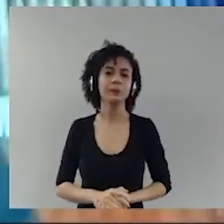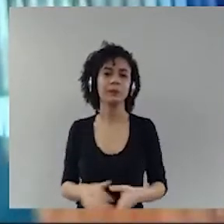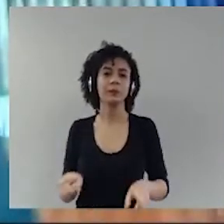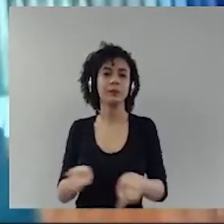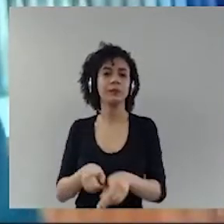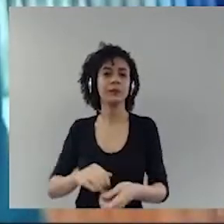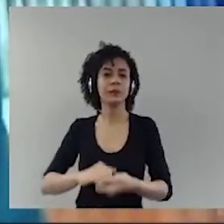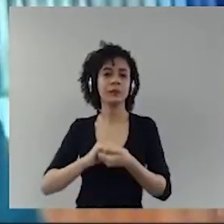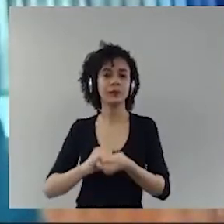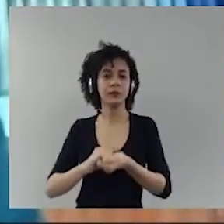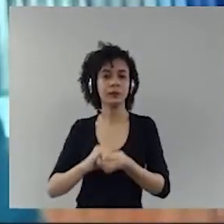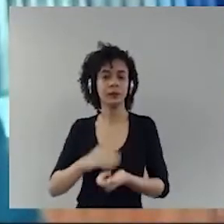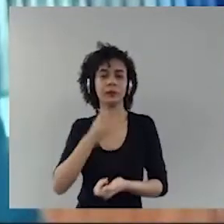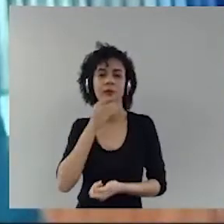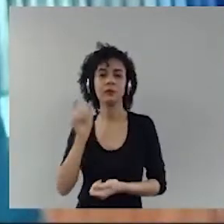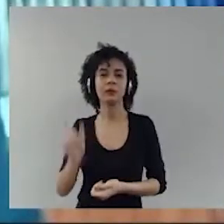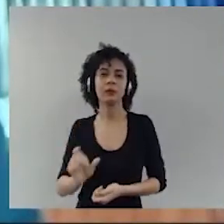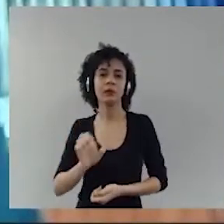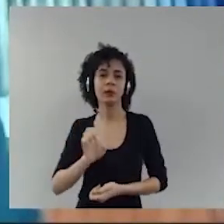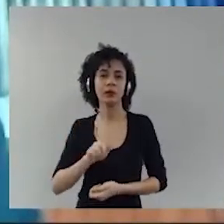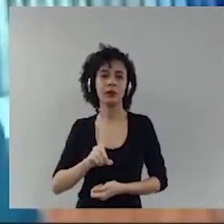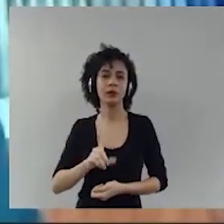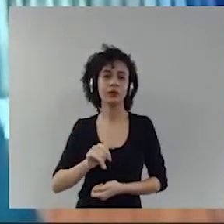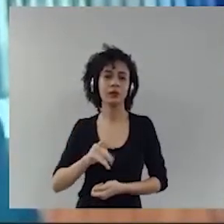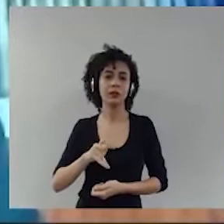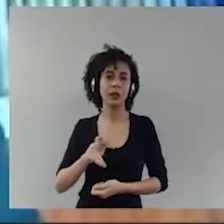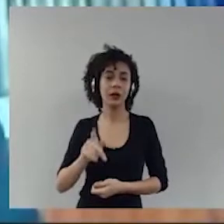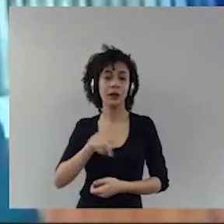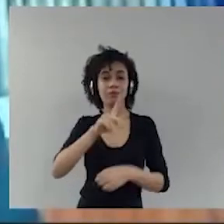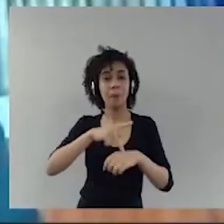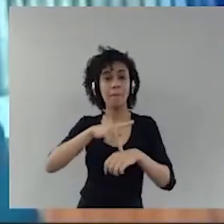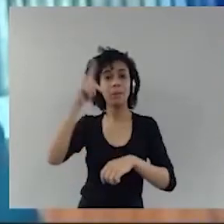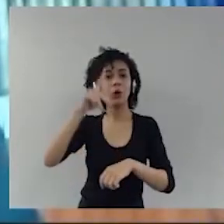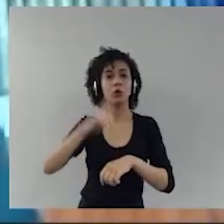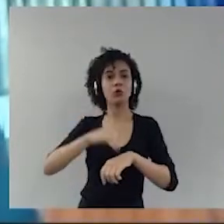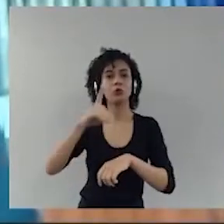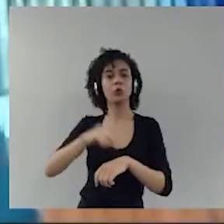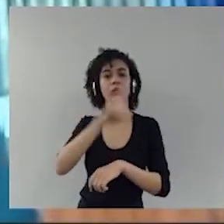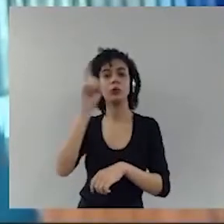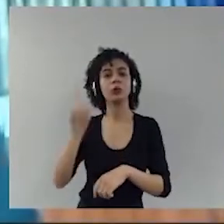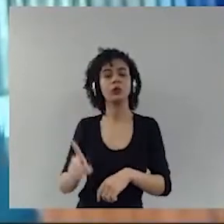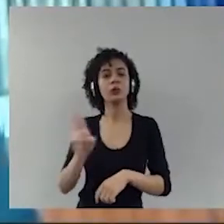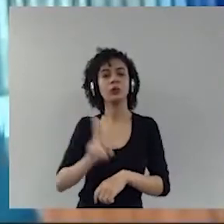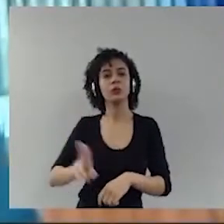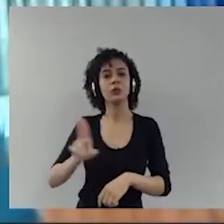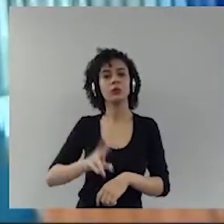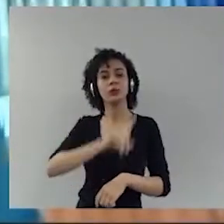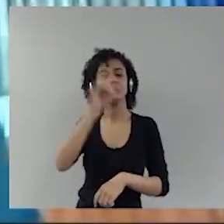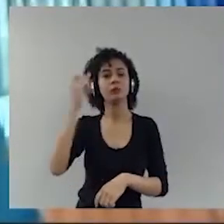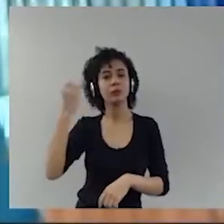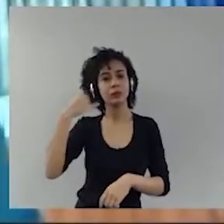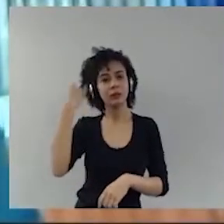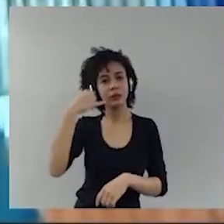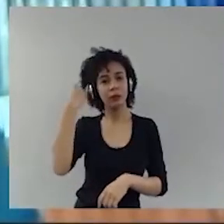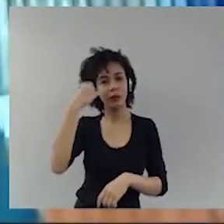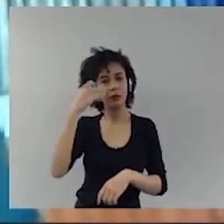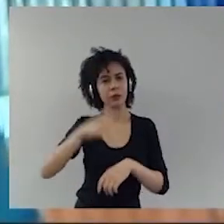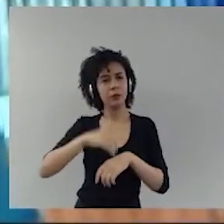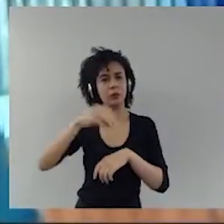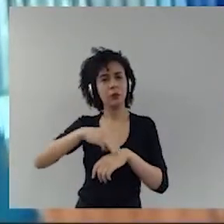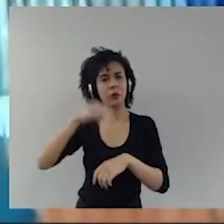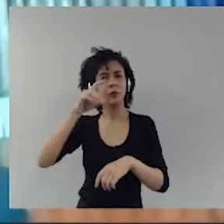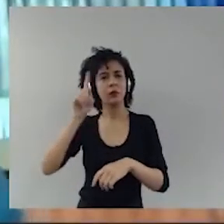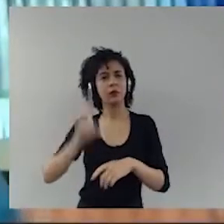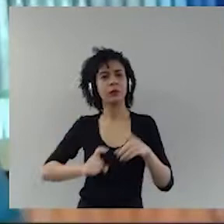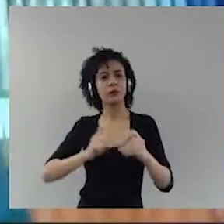edgar guimarães advogado pós-doutor em direito pela universidade são toledo da itália no tom e